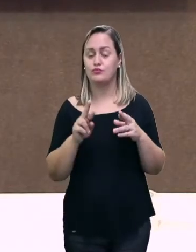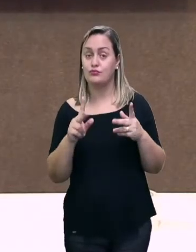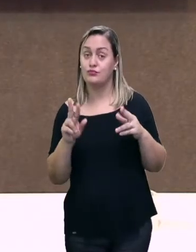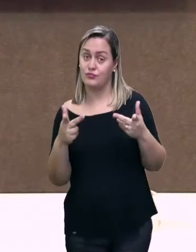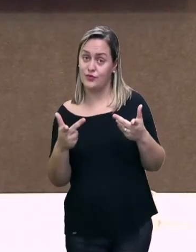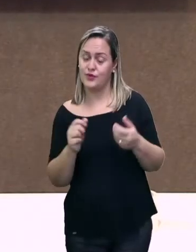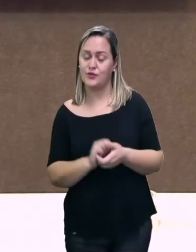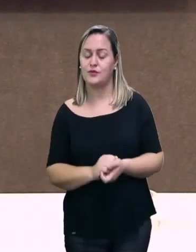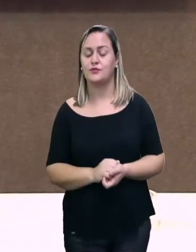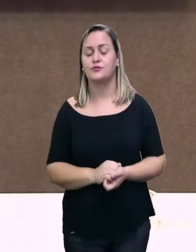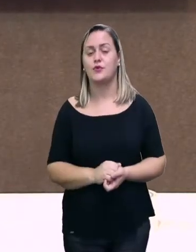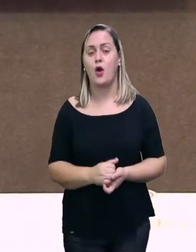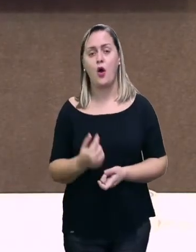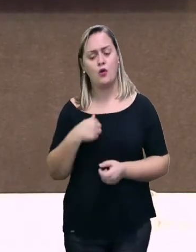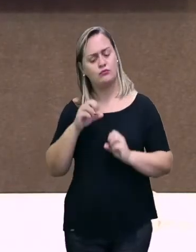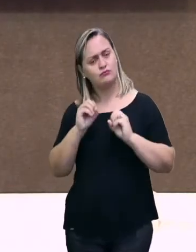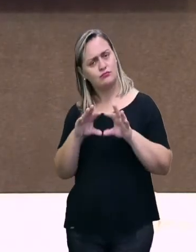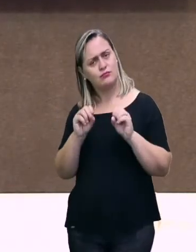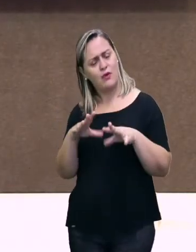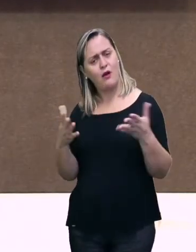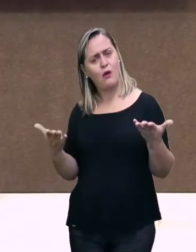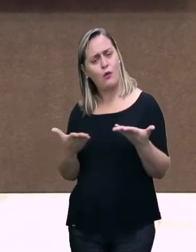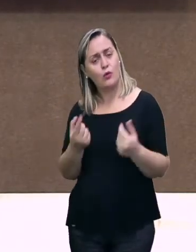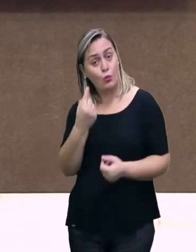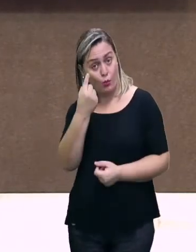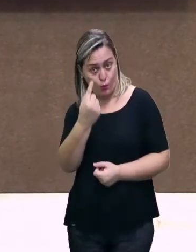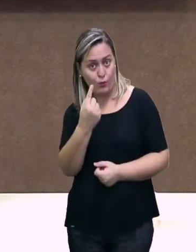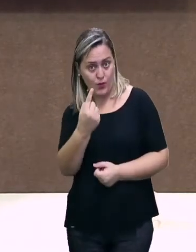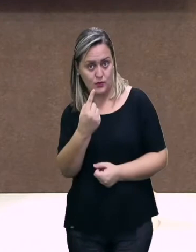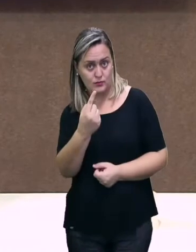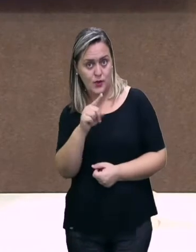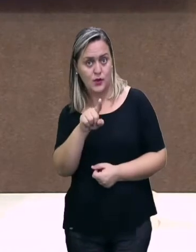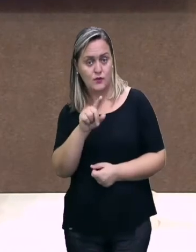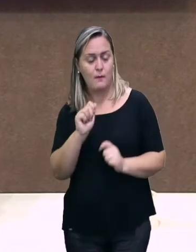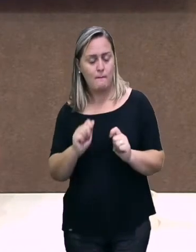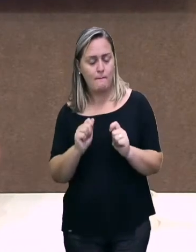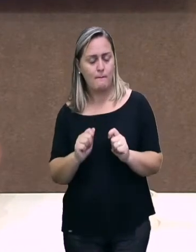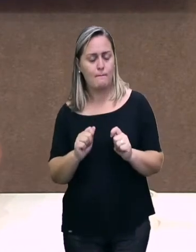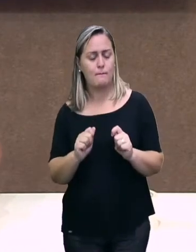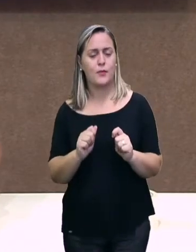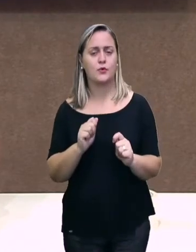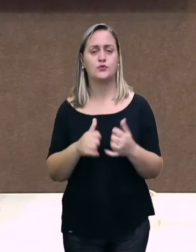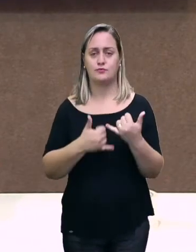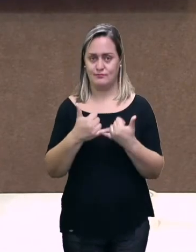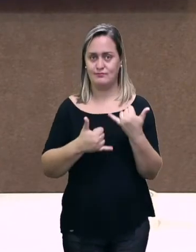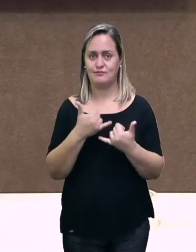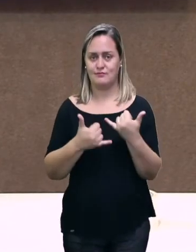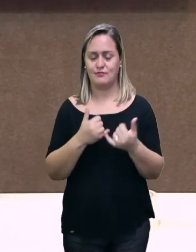vou ensinar uma variação, uma forma de você fazer. A primeira parte,